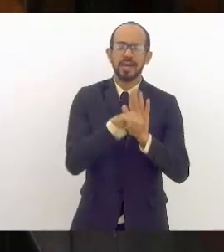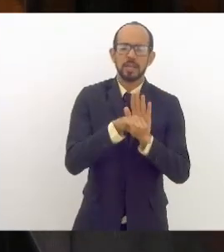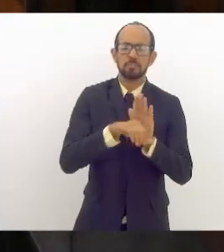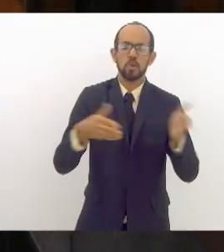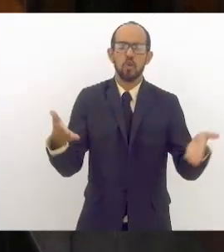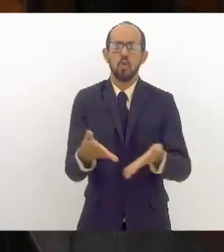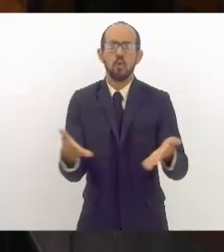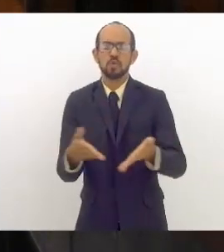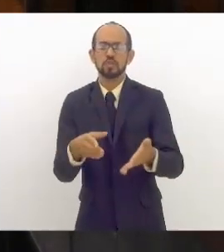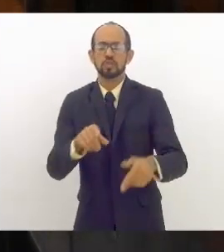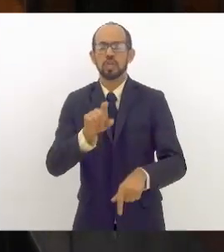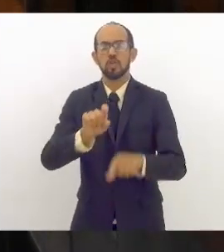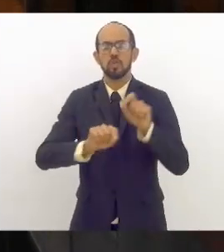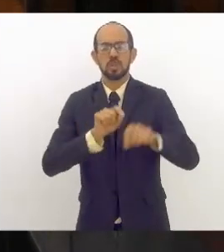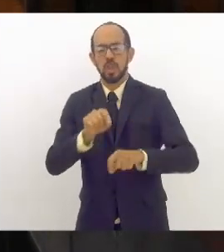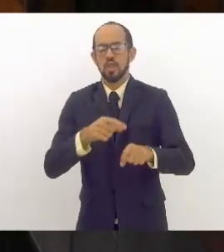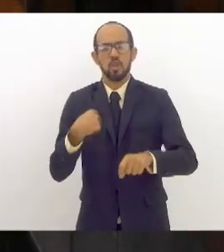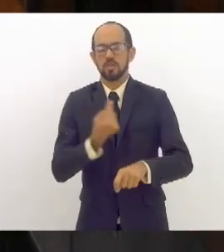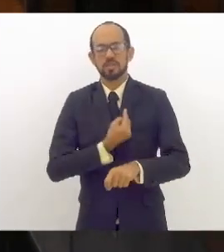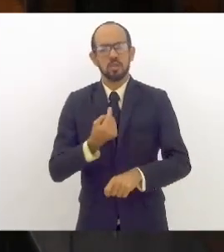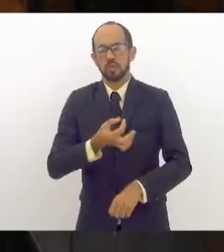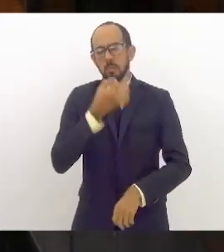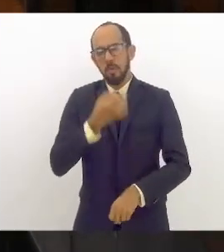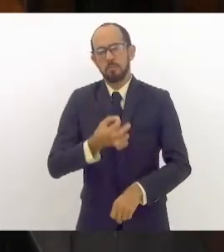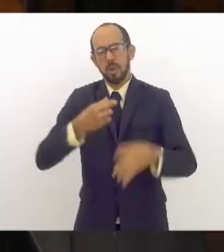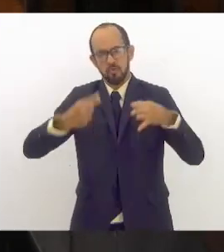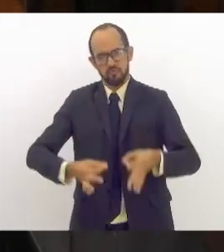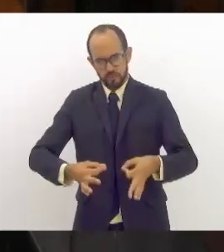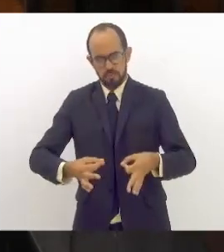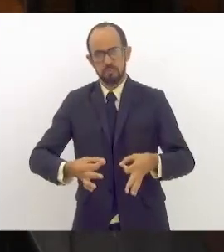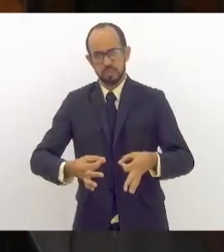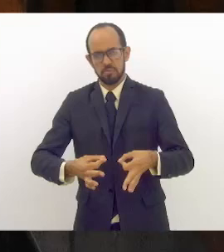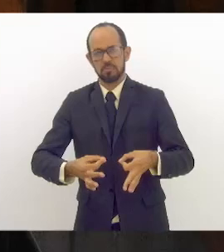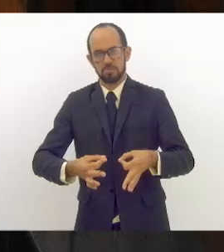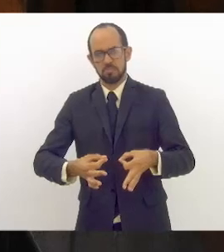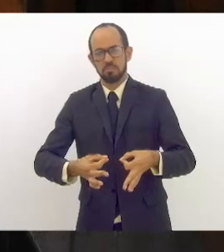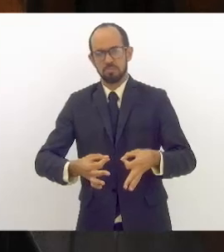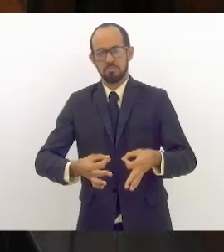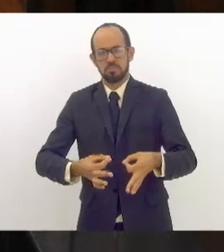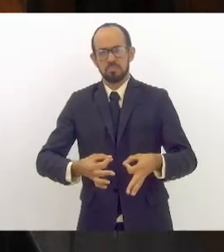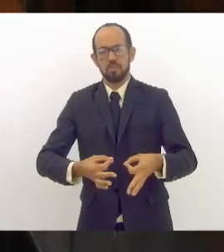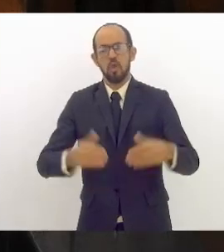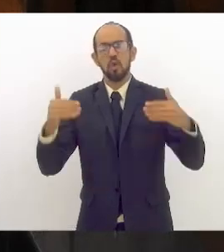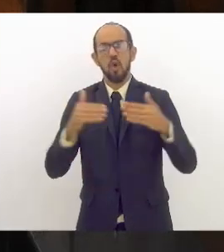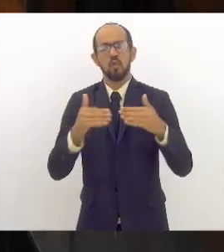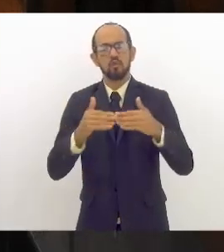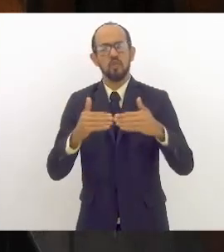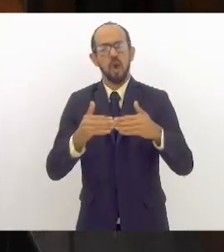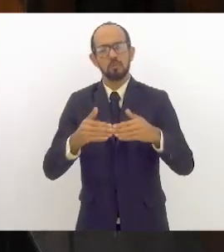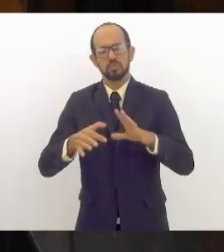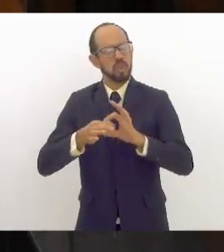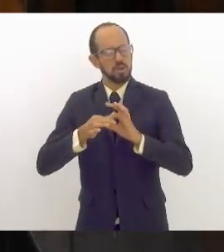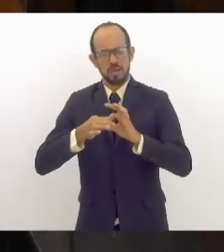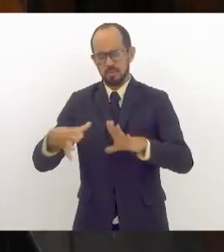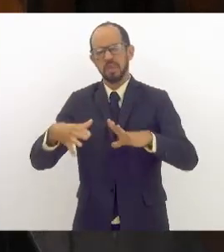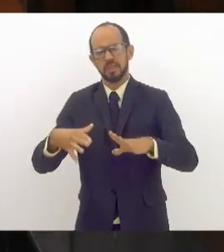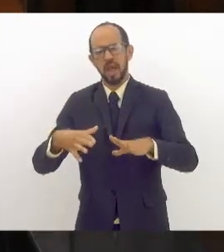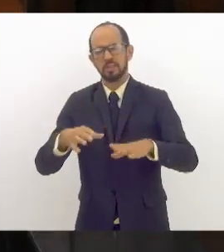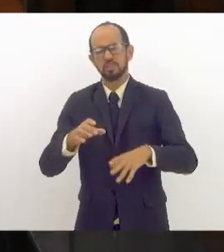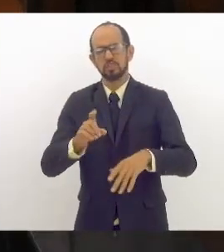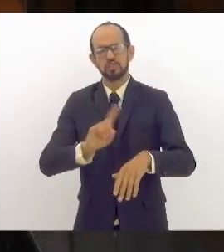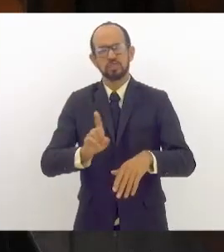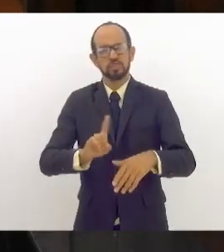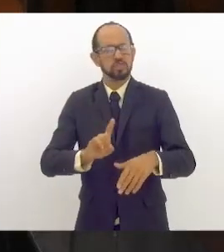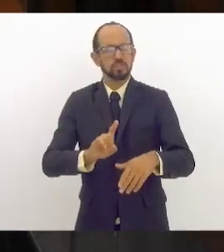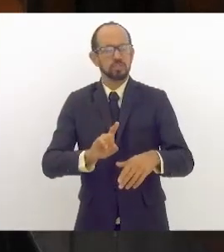a gente não se posicionar se posicionem de acordo com o seu livre arbítrio não deixe